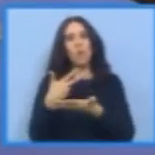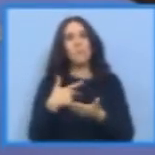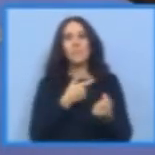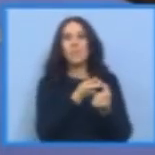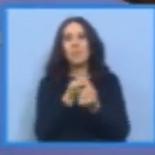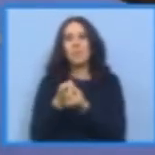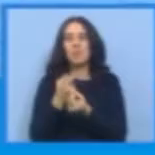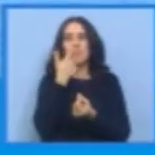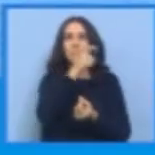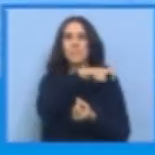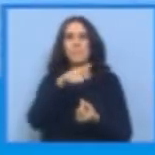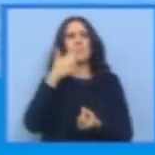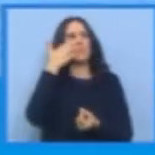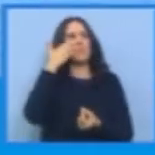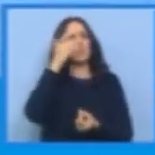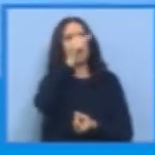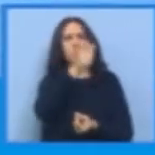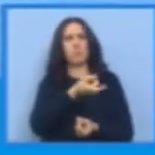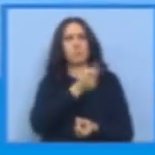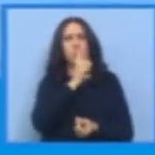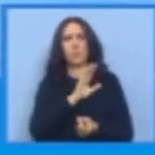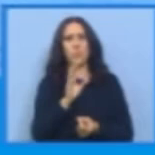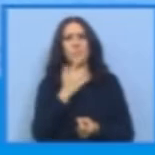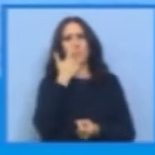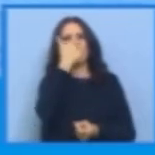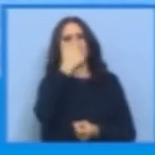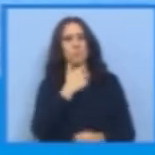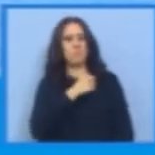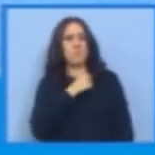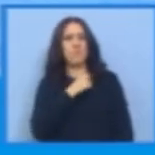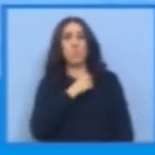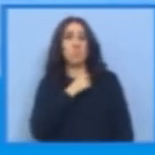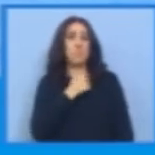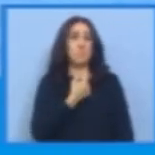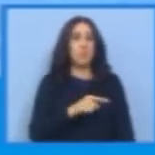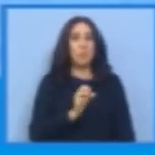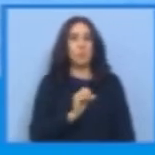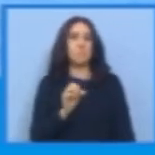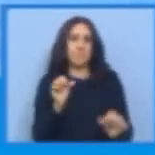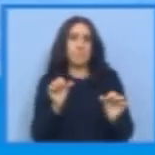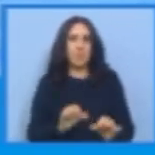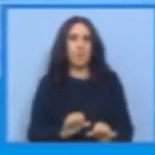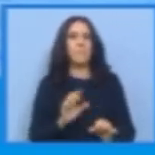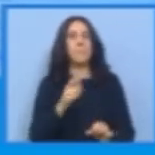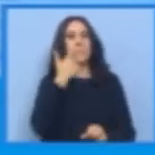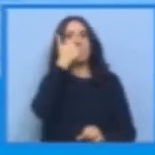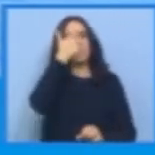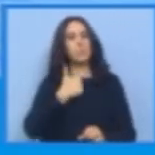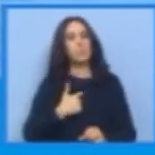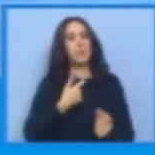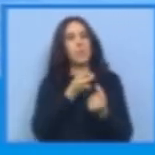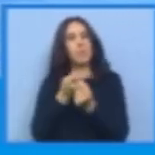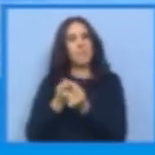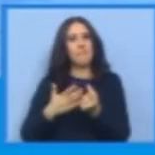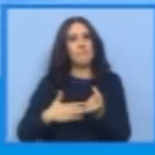aproximar delas. Deixam de ser um estrangeiro, deixam de ser uma pessoa que me é diferente ou indiferente, que ainda é pior, e passa a ser uma pessoa que é próxima,